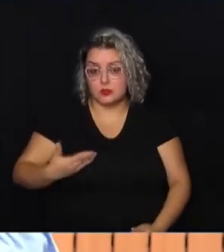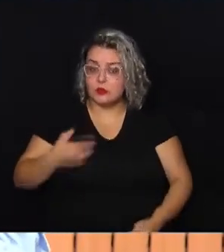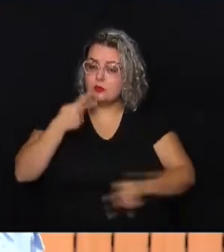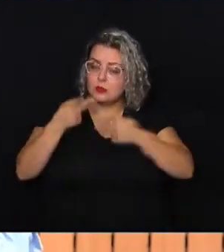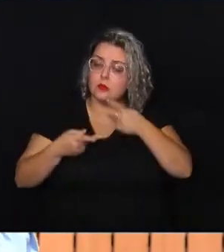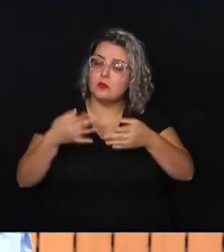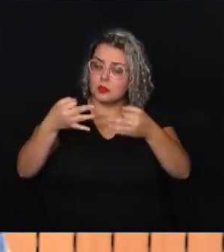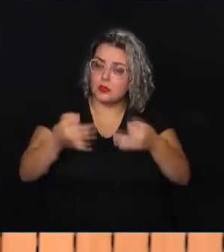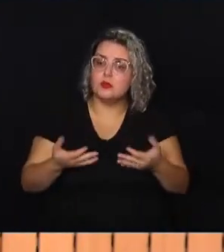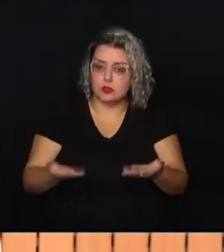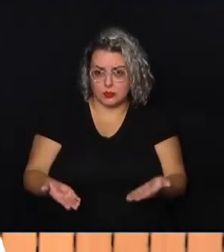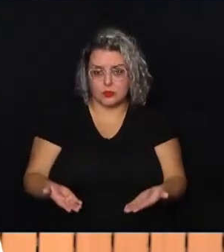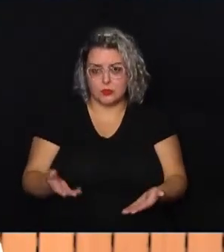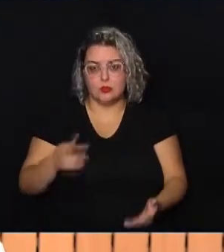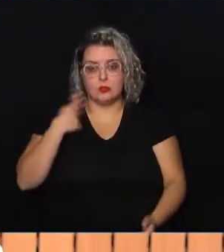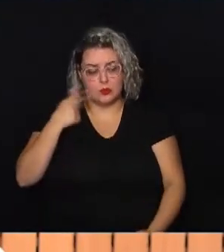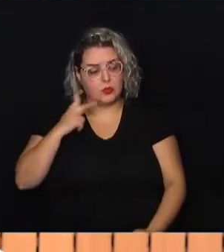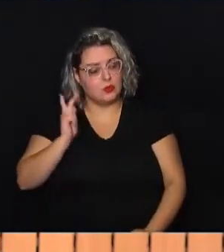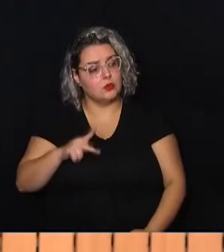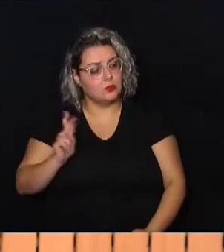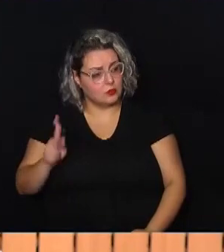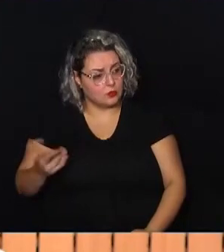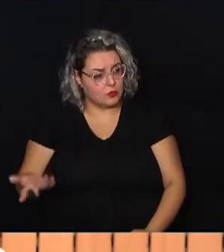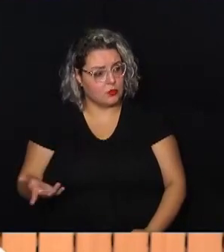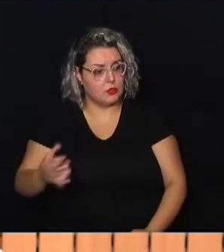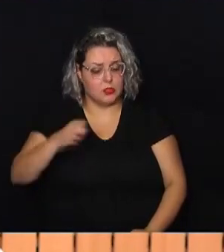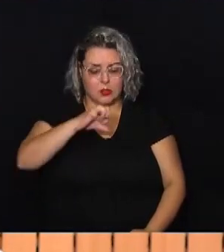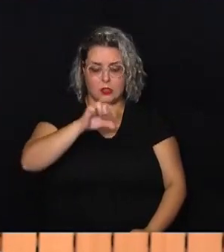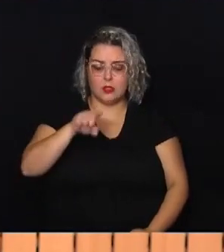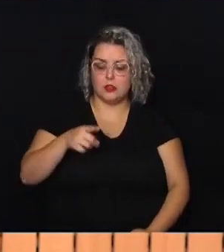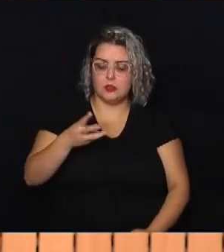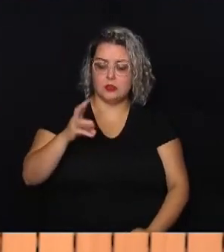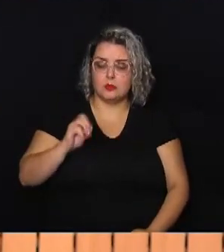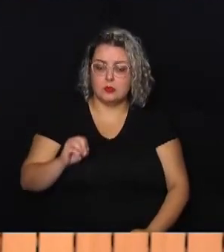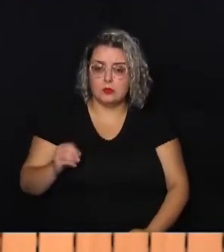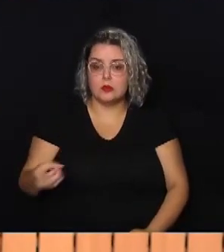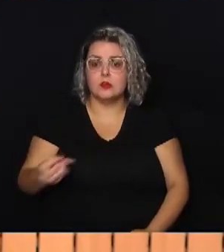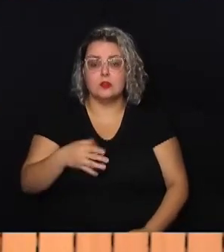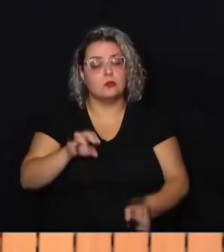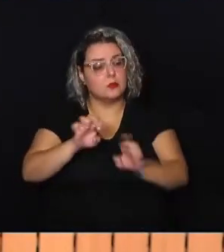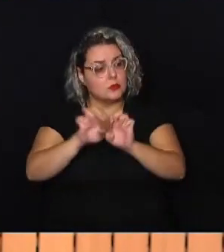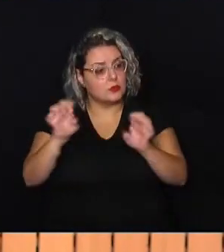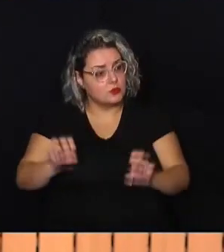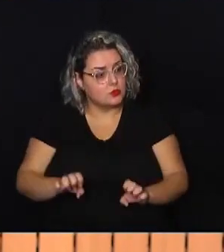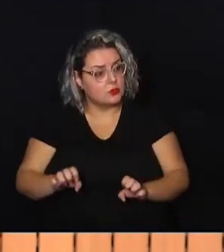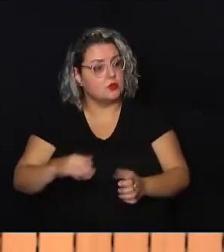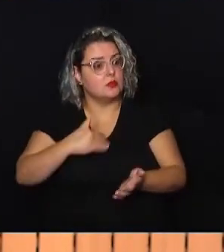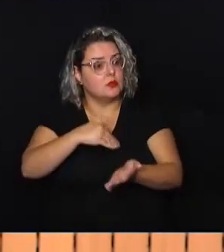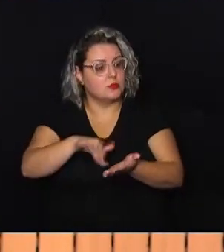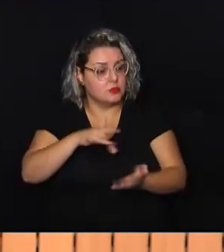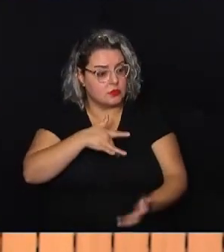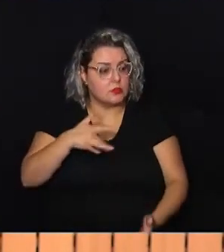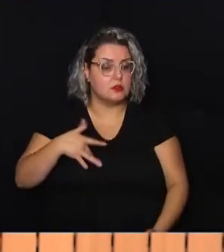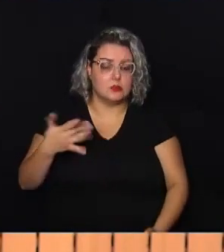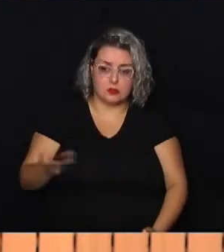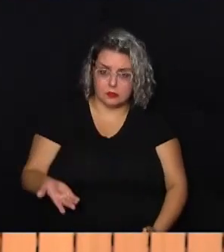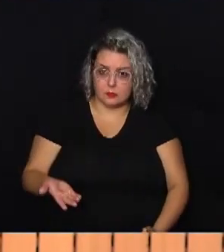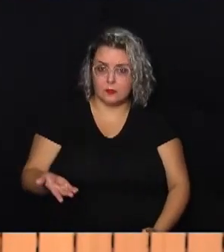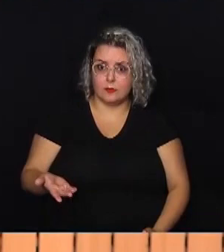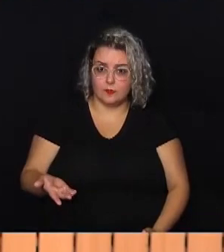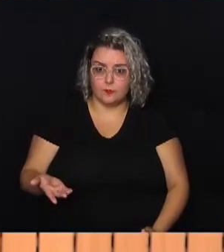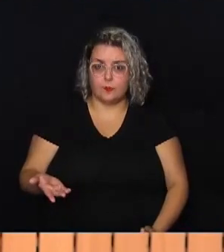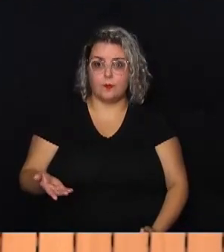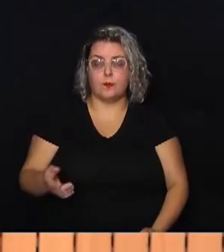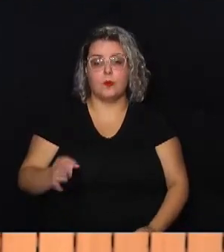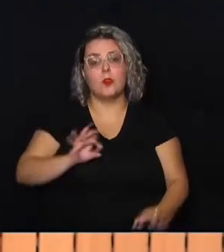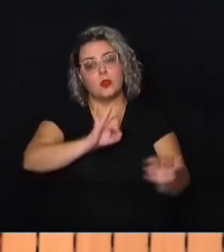justamente sobre isso, professor Alberto, às 9h30, sobre a nova reestruturação da Secretaria de Saúde. Então, aqueles que